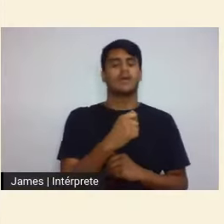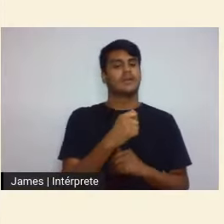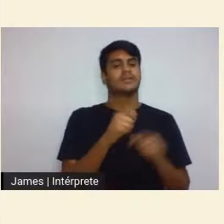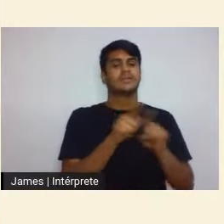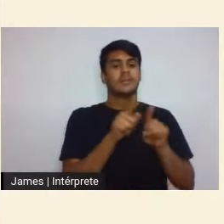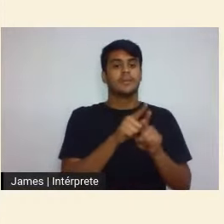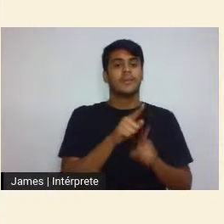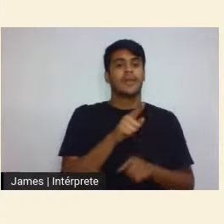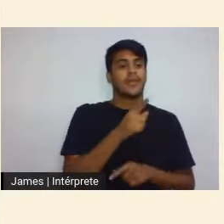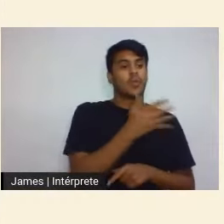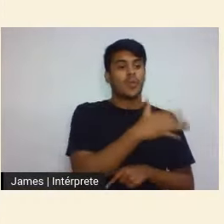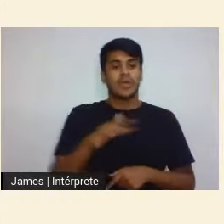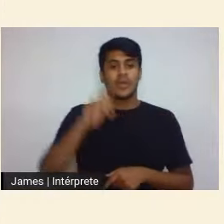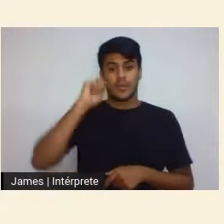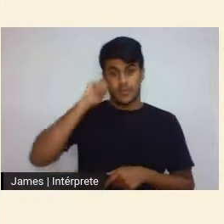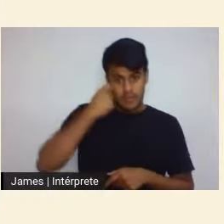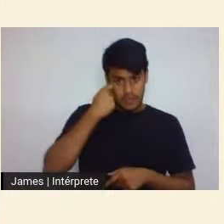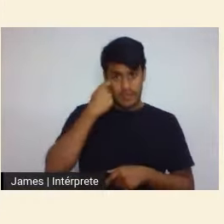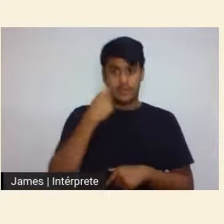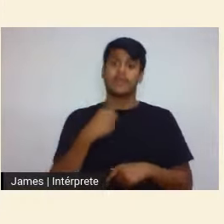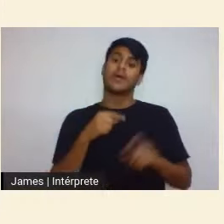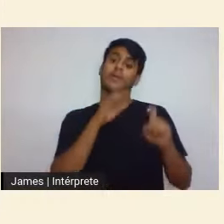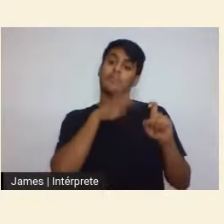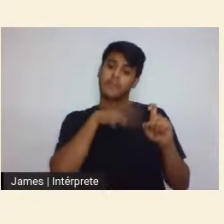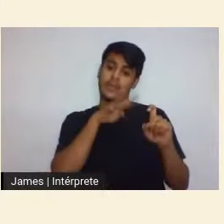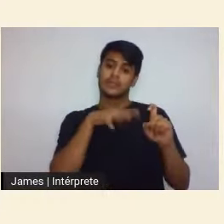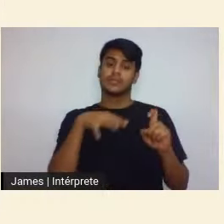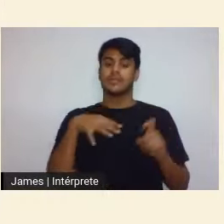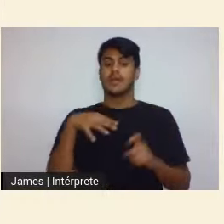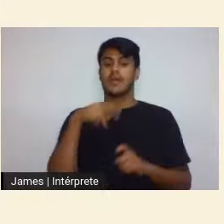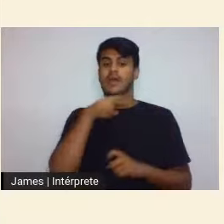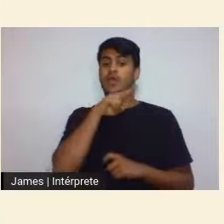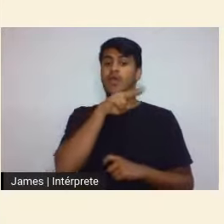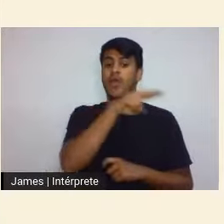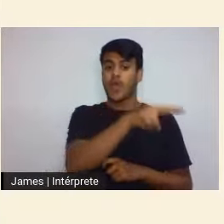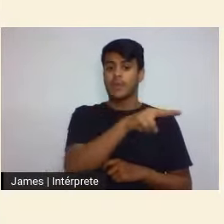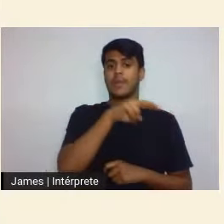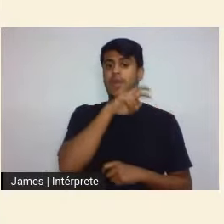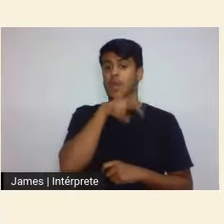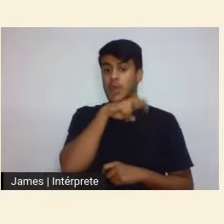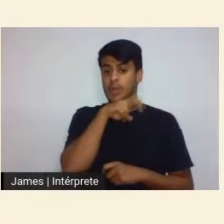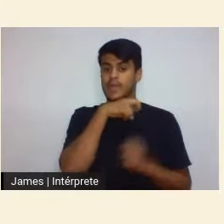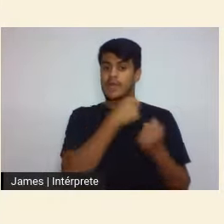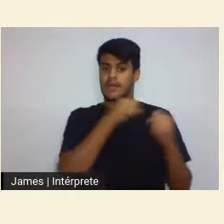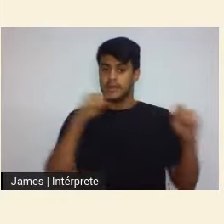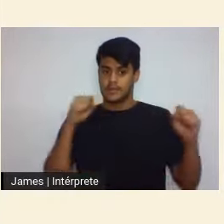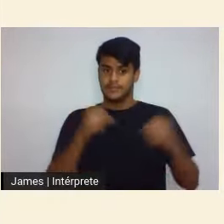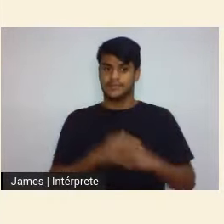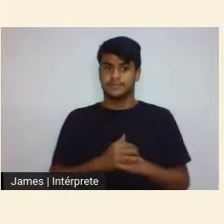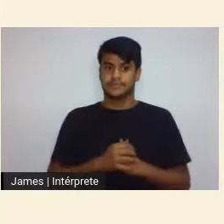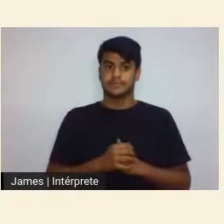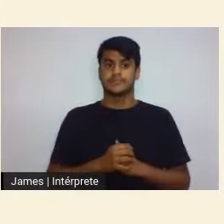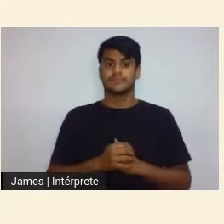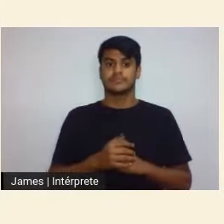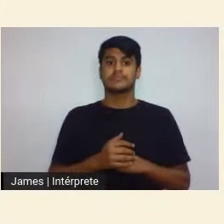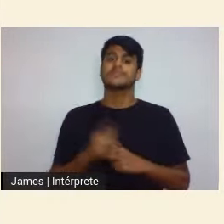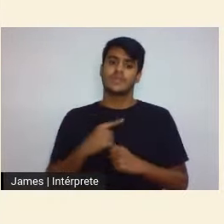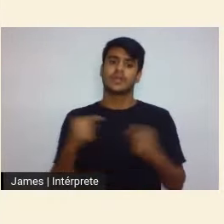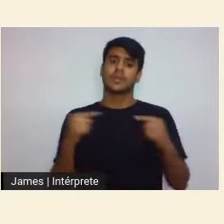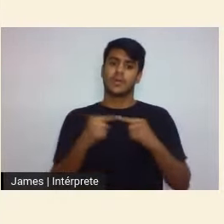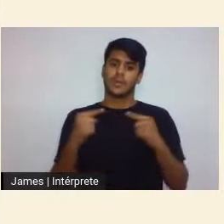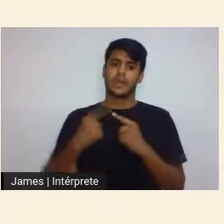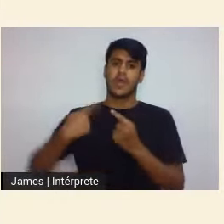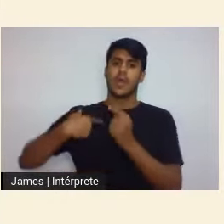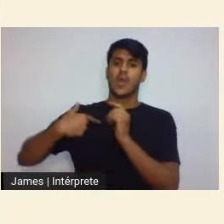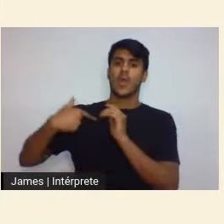Negro ao Tocantins, o mito da Cobra Grande. Um tópico que estão entre as cobranças lá da